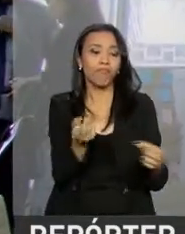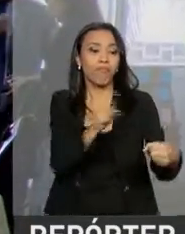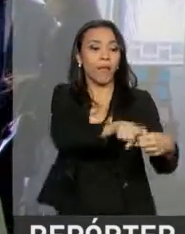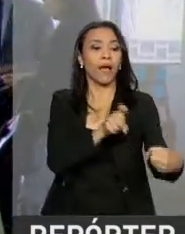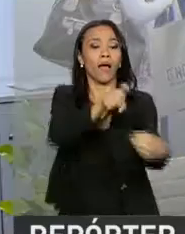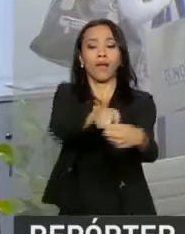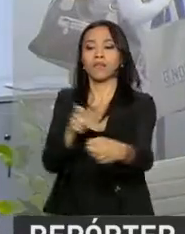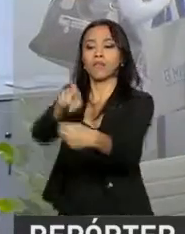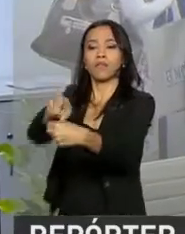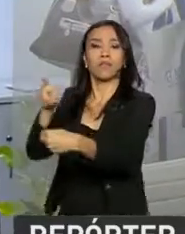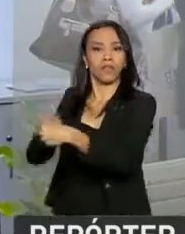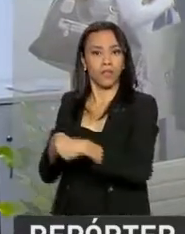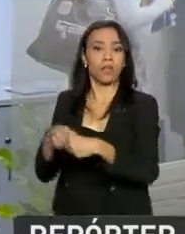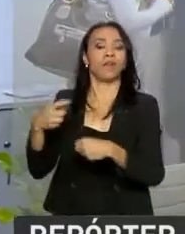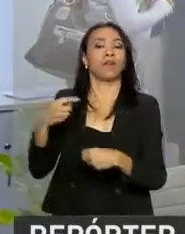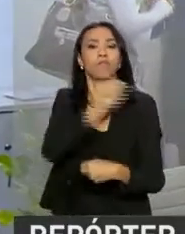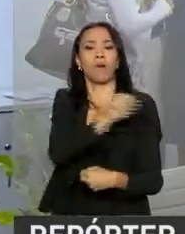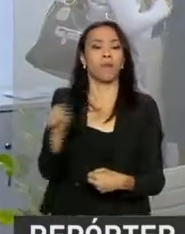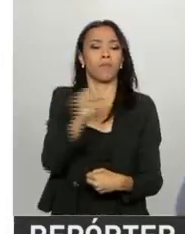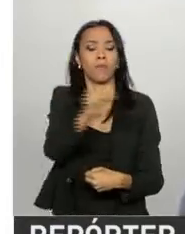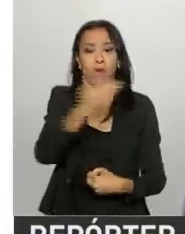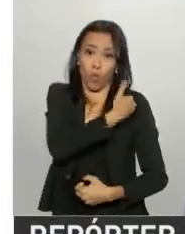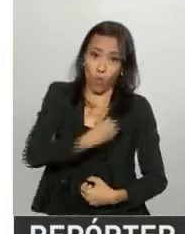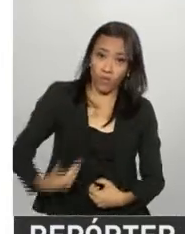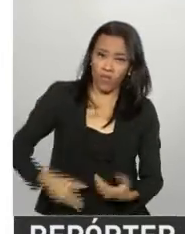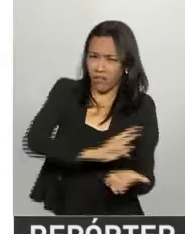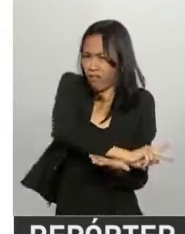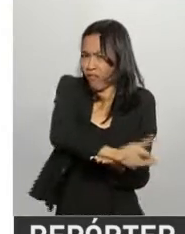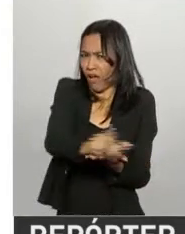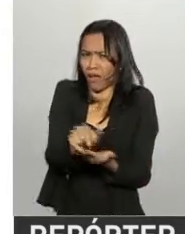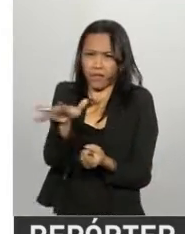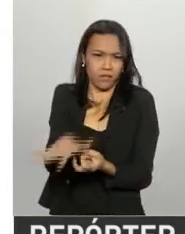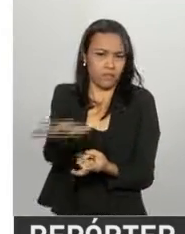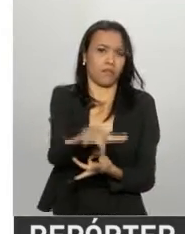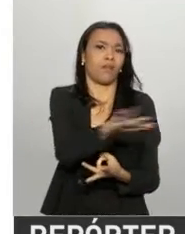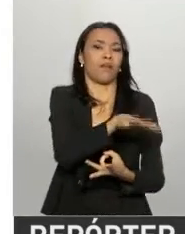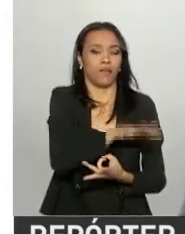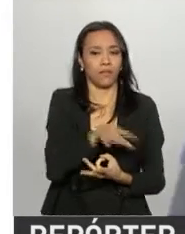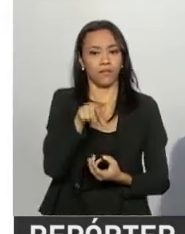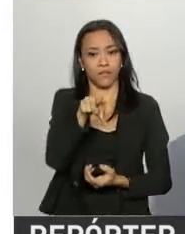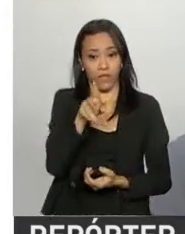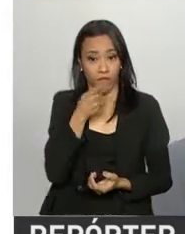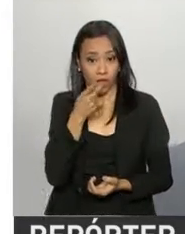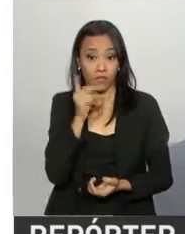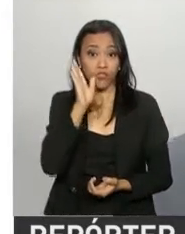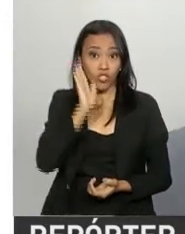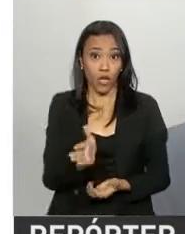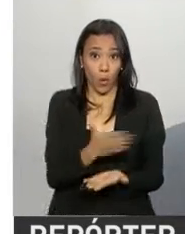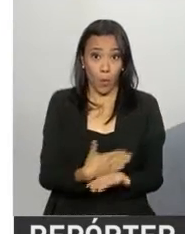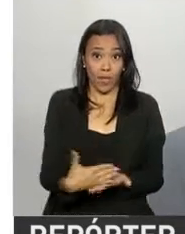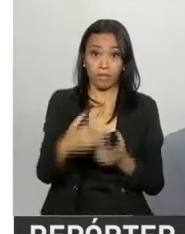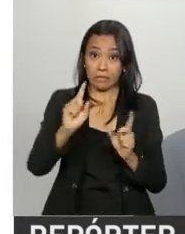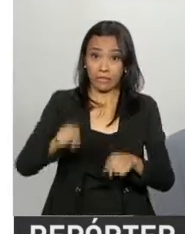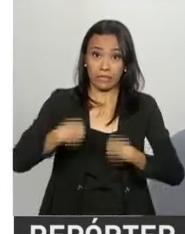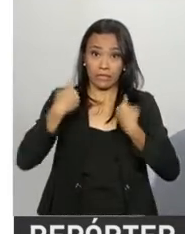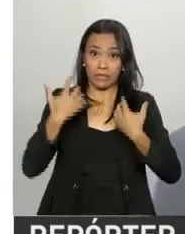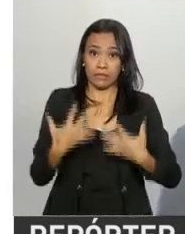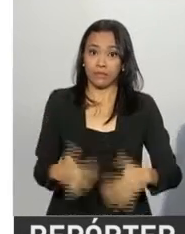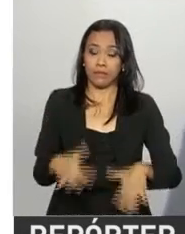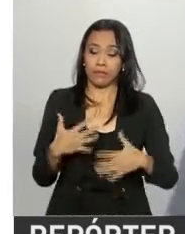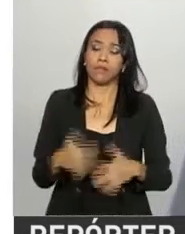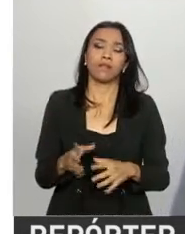parceria com órgãos de governo em várias áreas. O laboratório já começa uma série de desafios iniciais, dentre eles